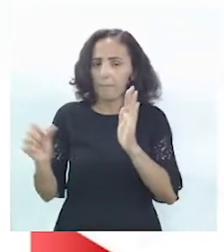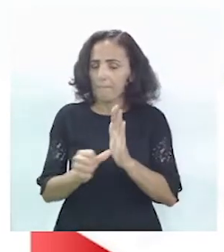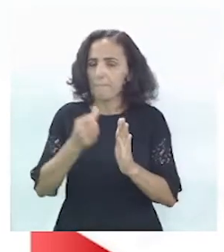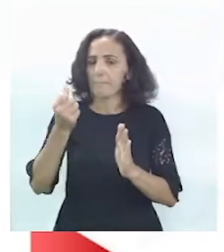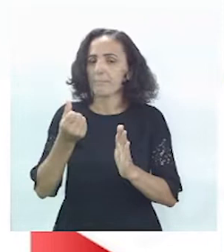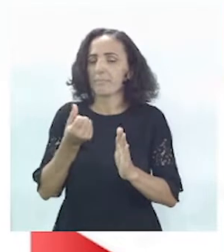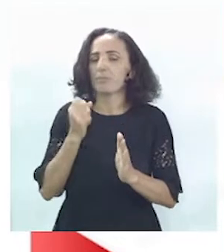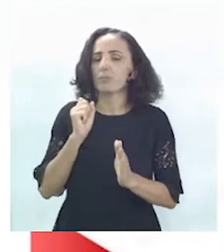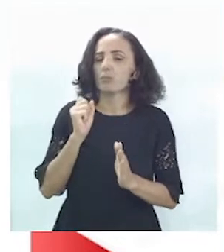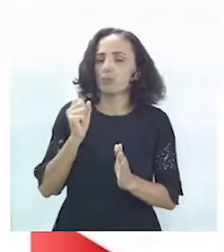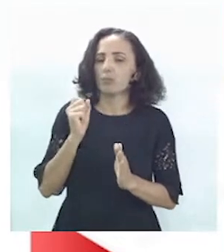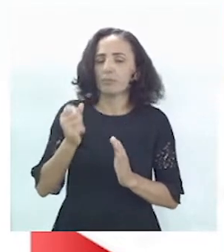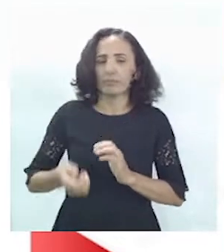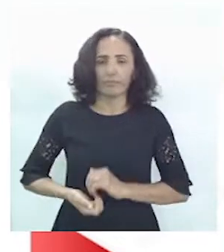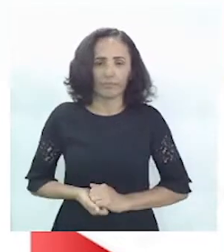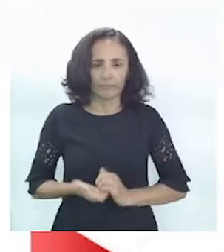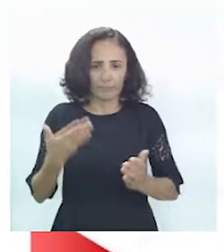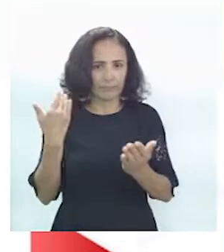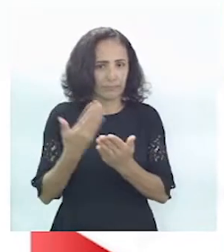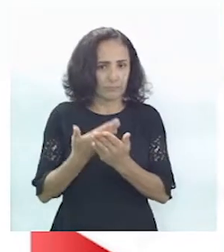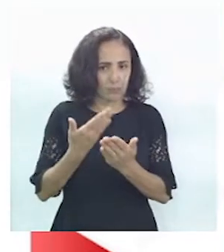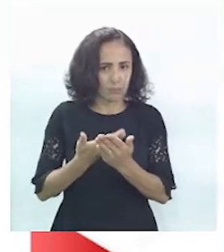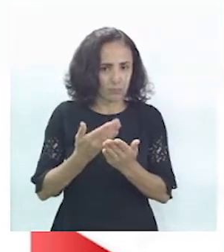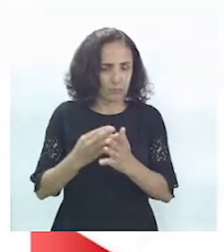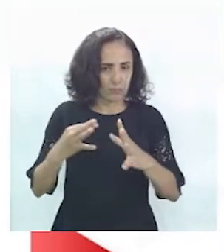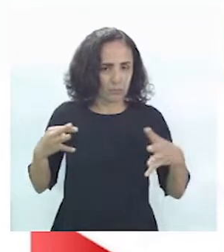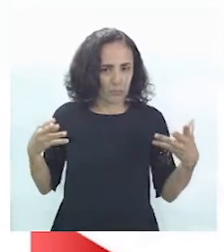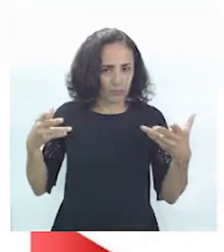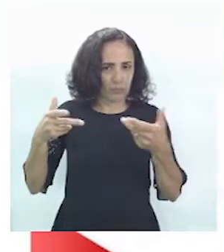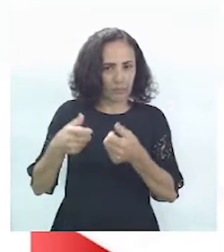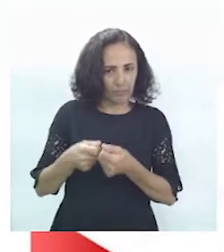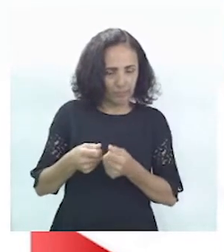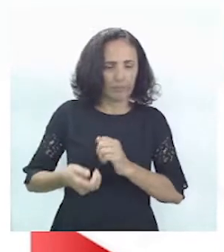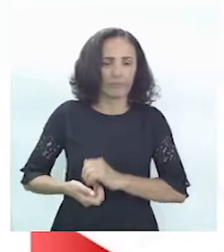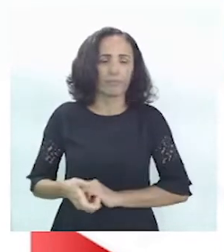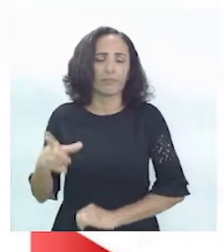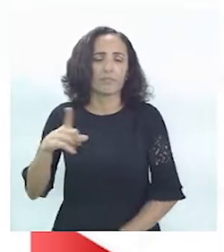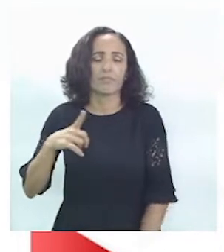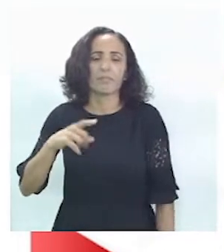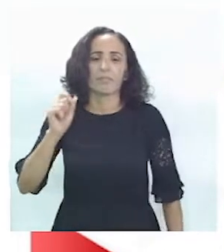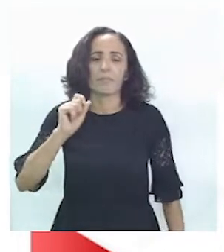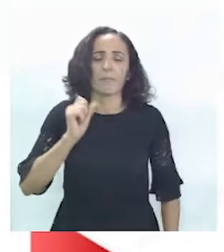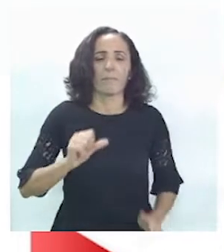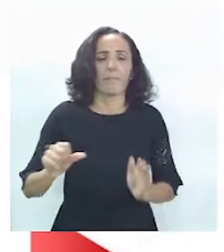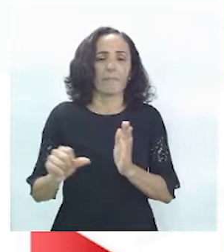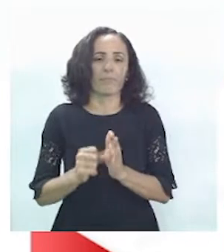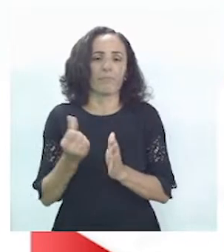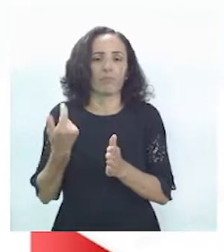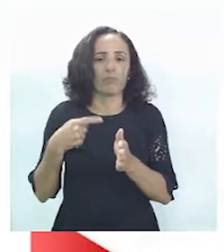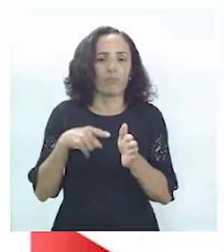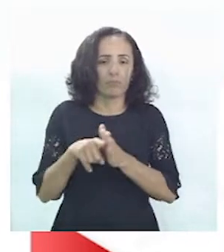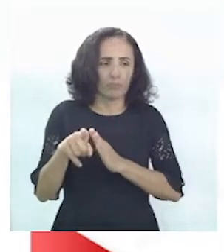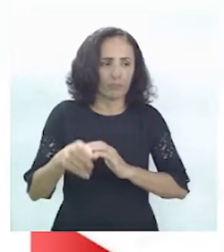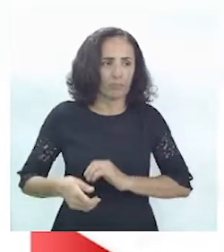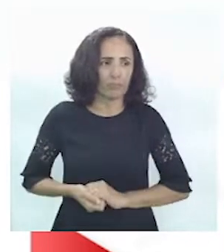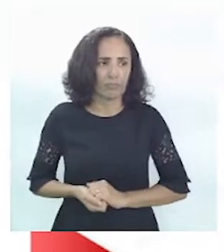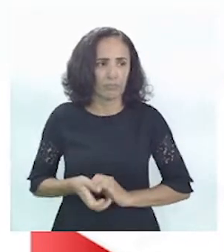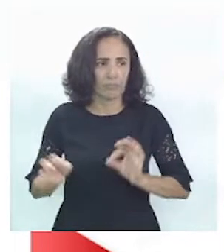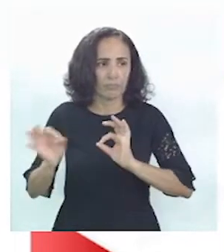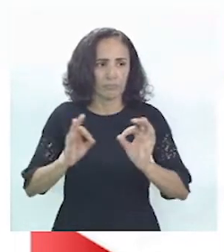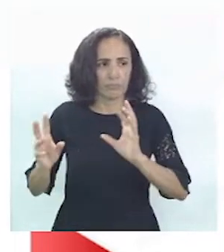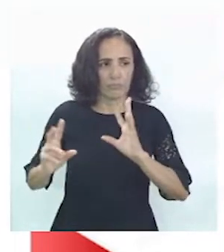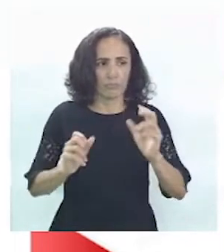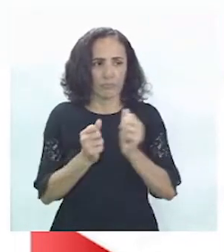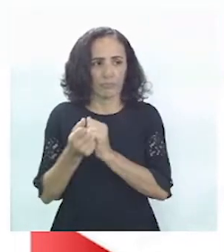tem do nosso estudo dirigido, a gente tem aí. Primeira questão: a implementação